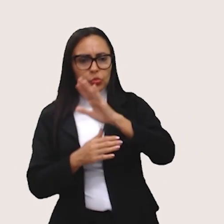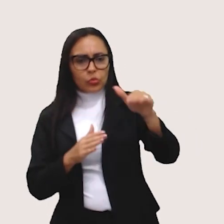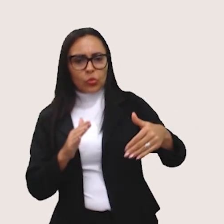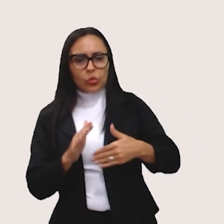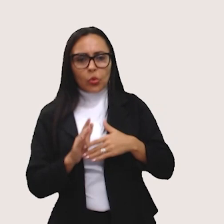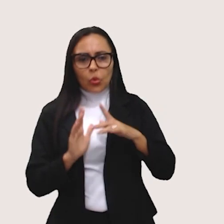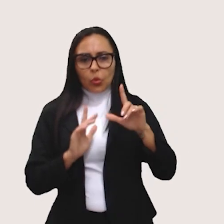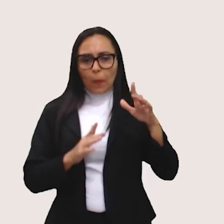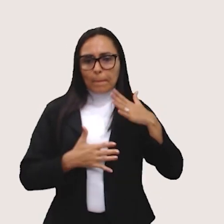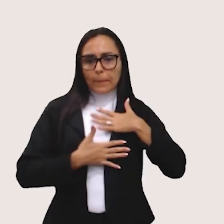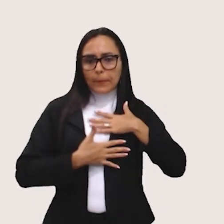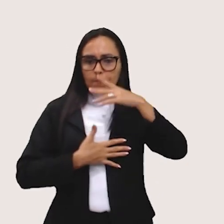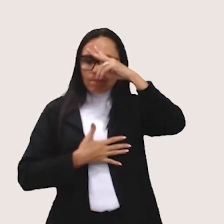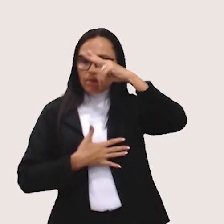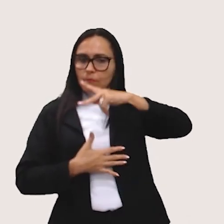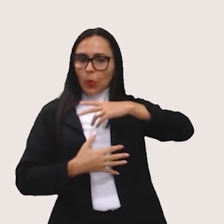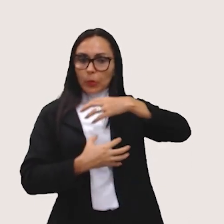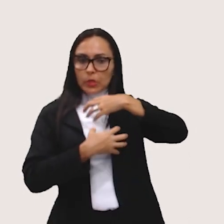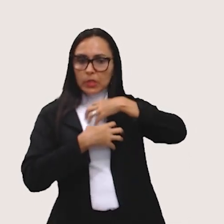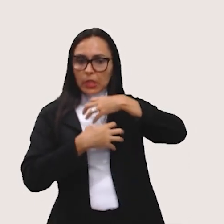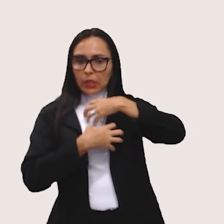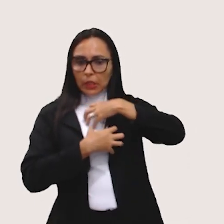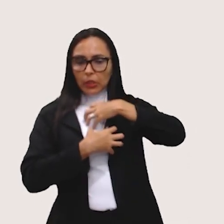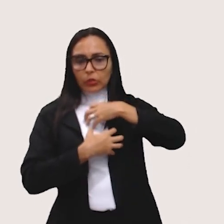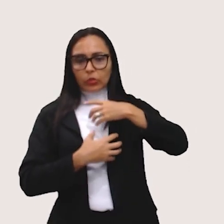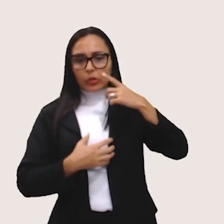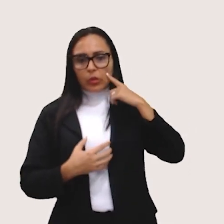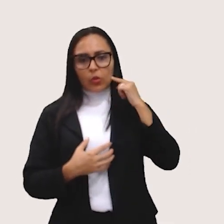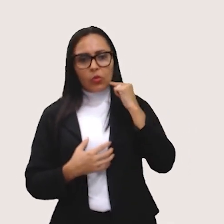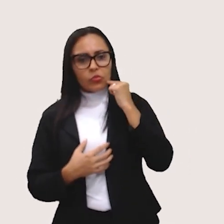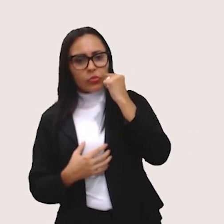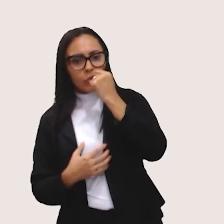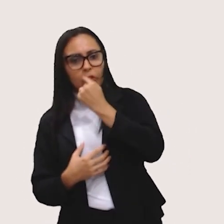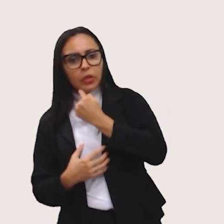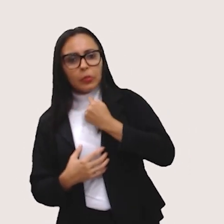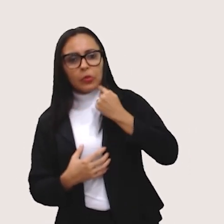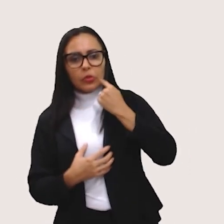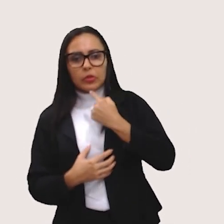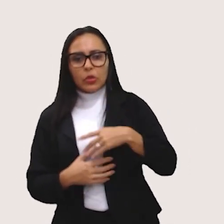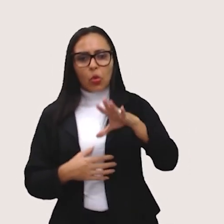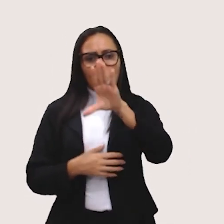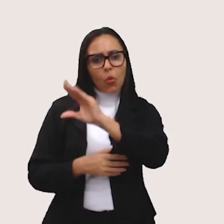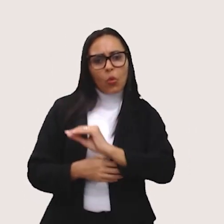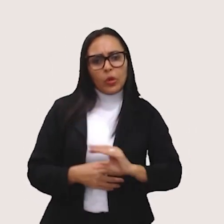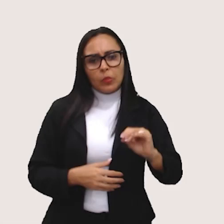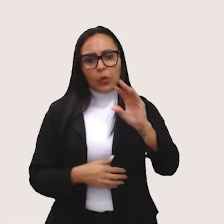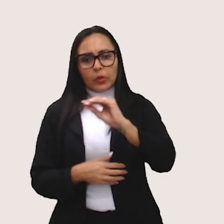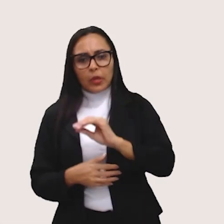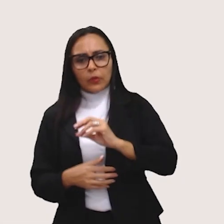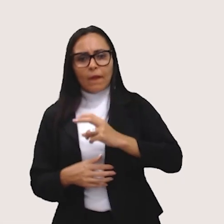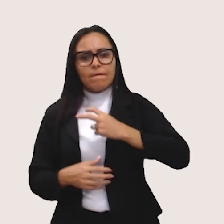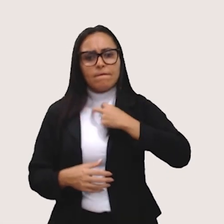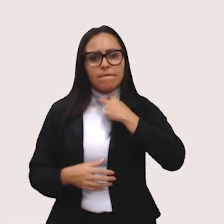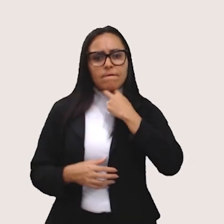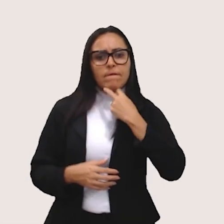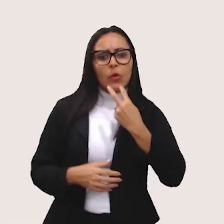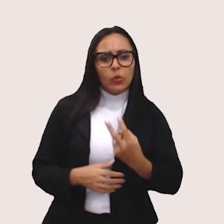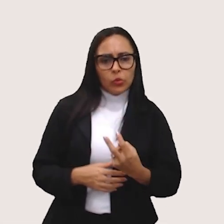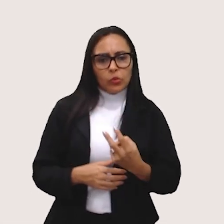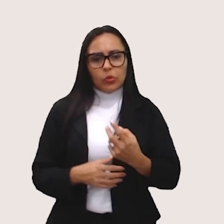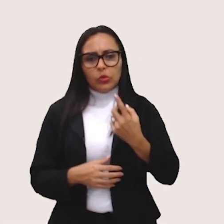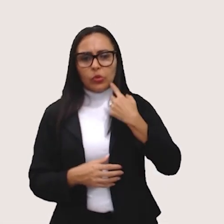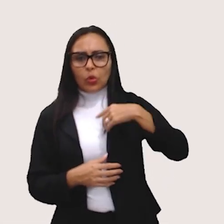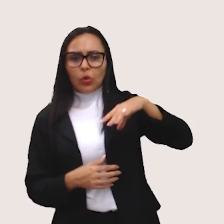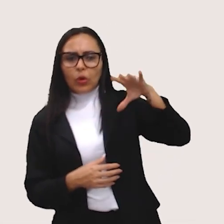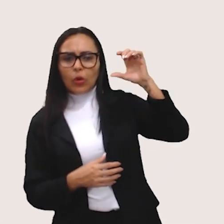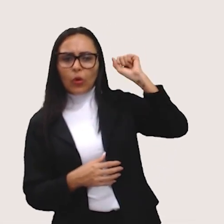tudo com que eu sinto, tenho os lábios secos, ó grandes ruídos modernos. Olha aí, os ruídos modernos, tá vendo? De